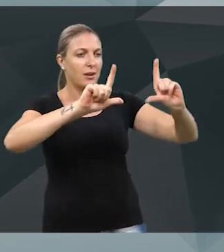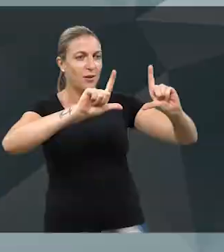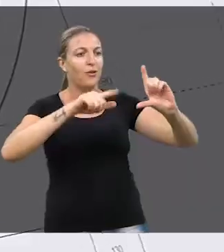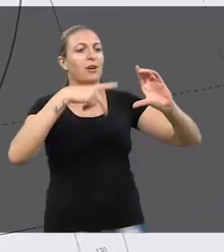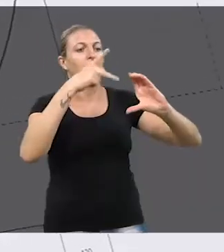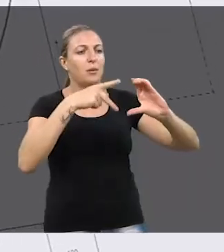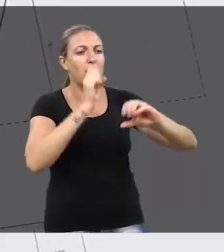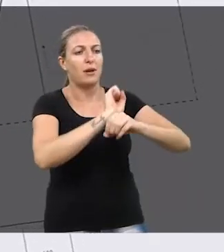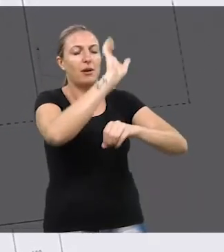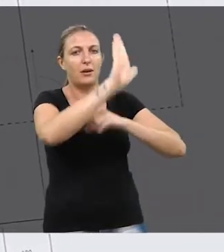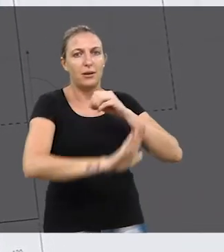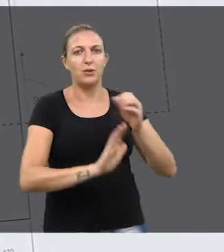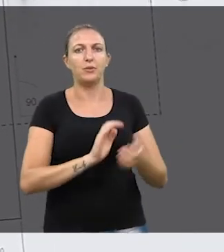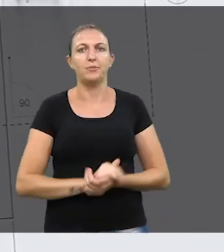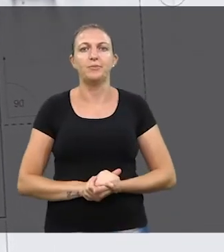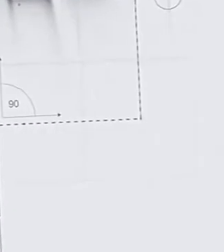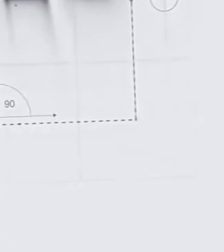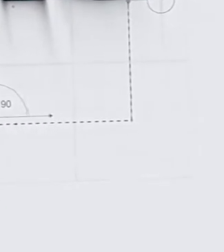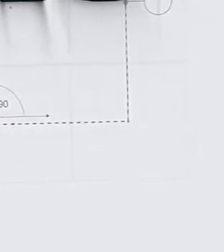tinha